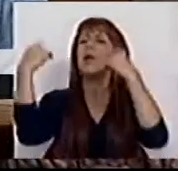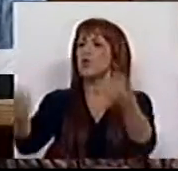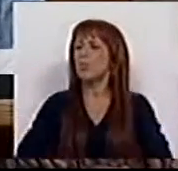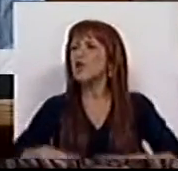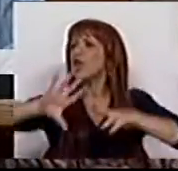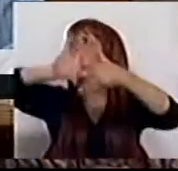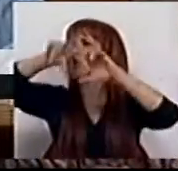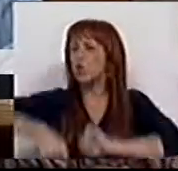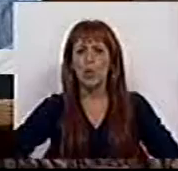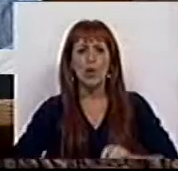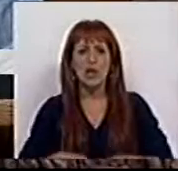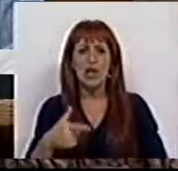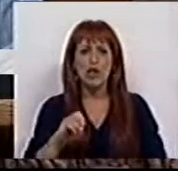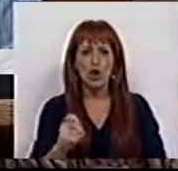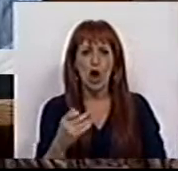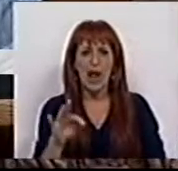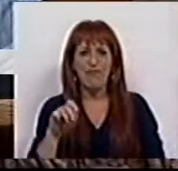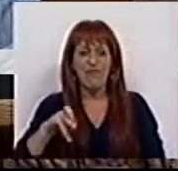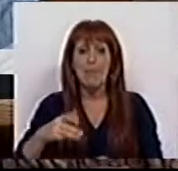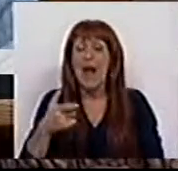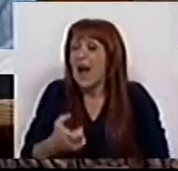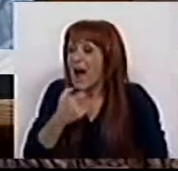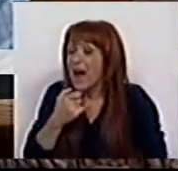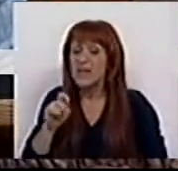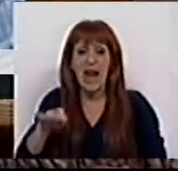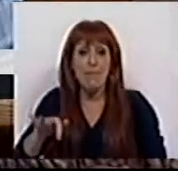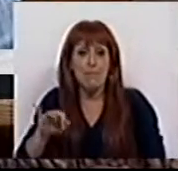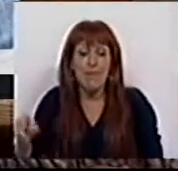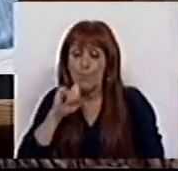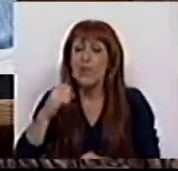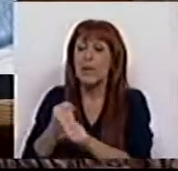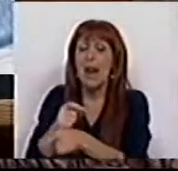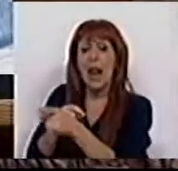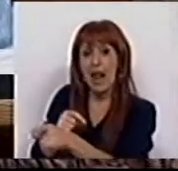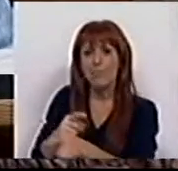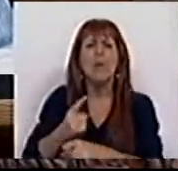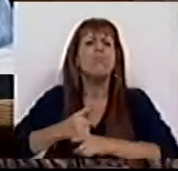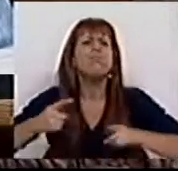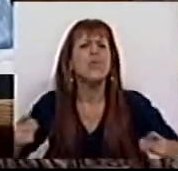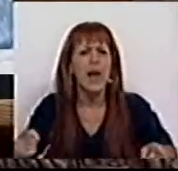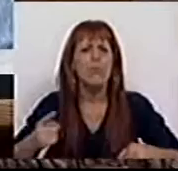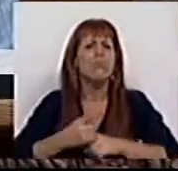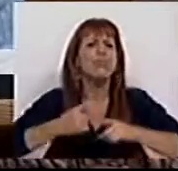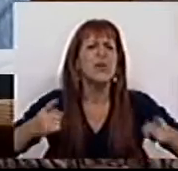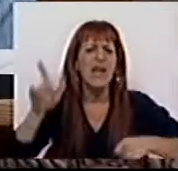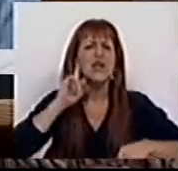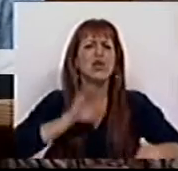de destruída a Sorefame, só a EMF pode fazer esse trabalho. Porquê?